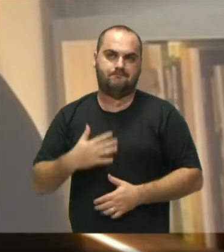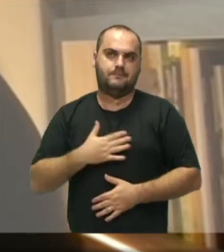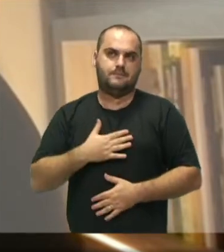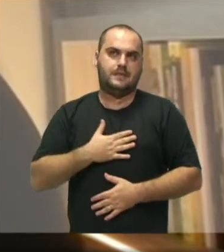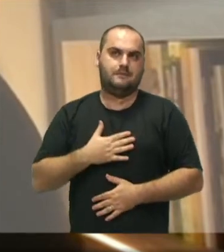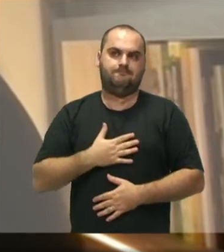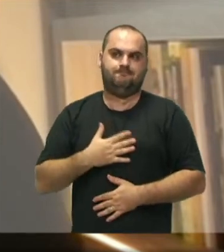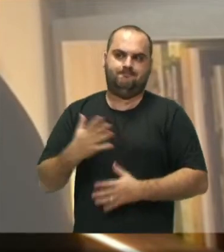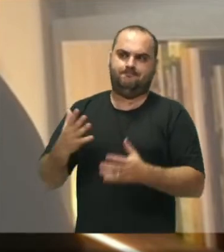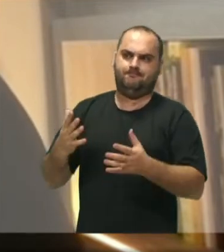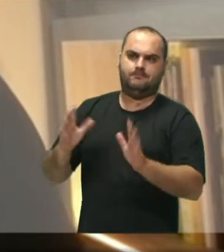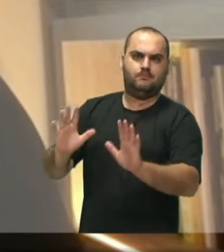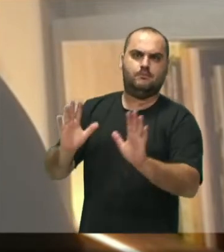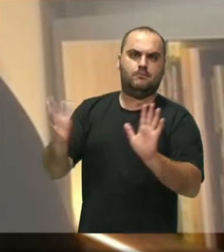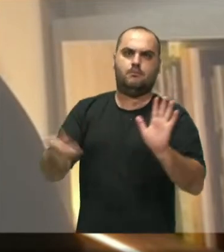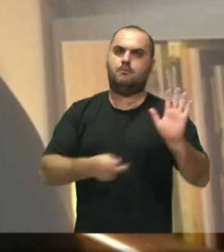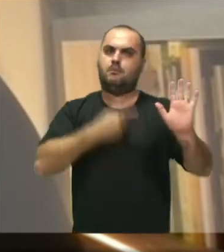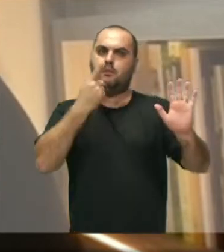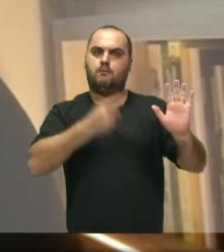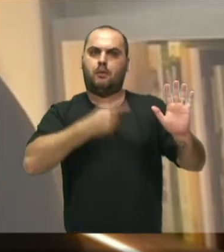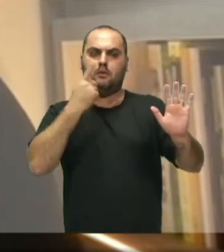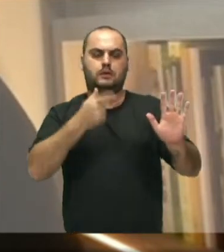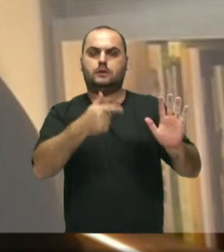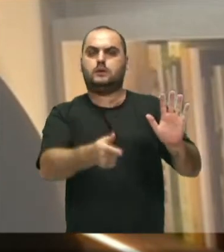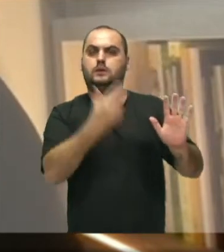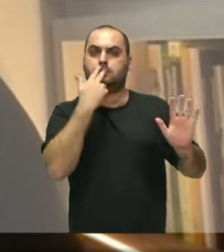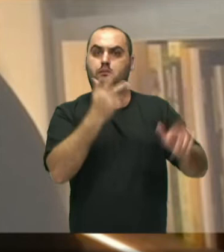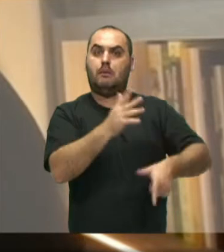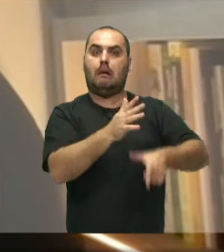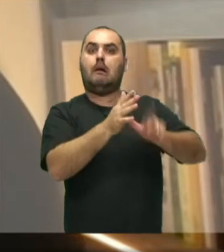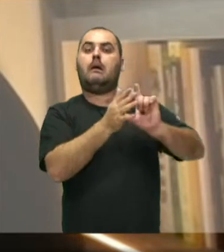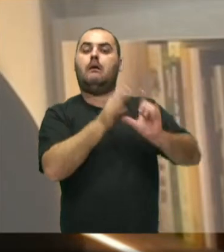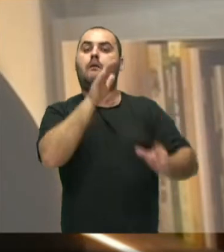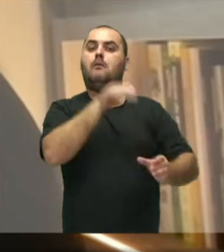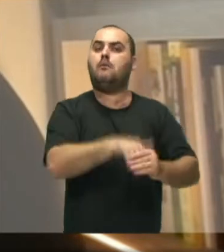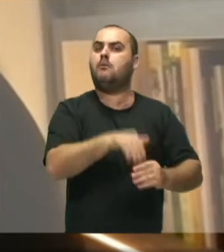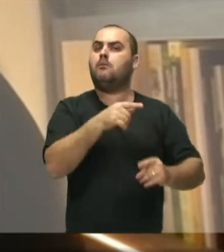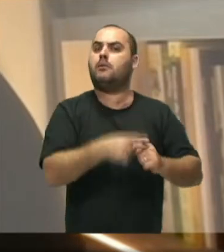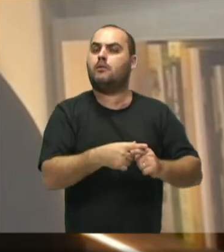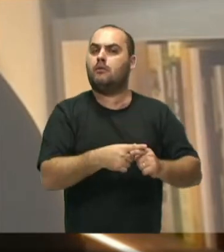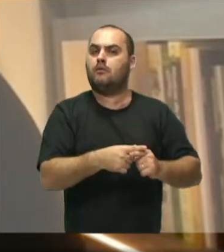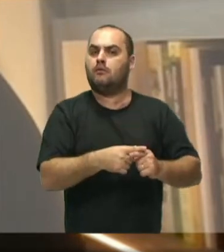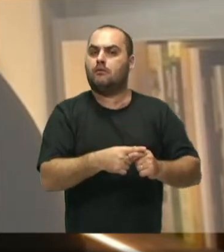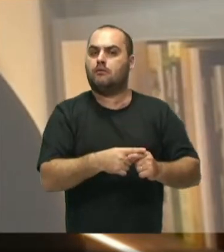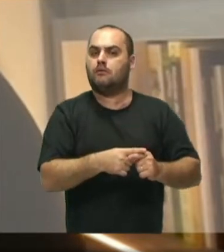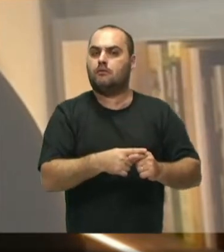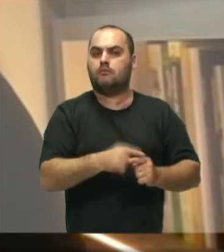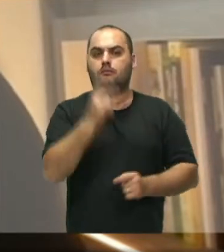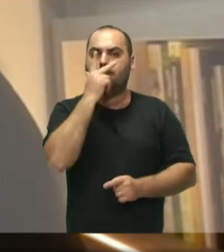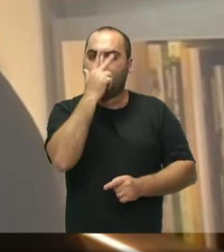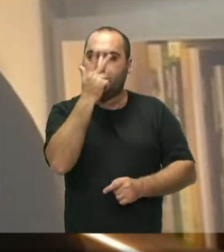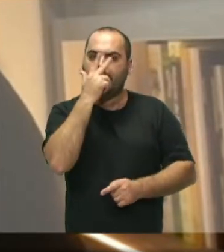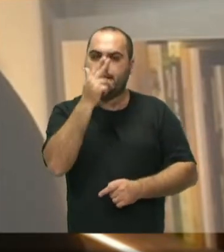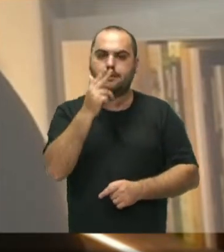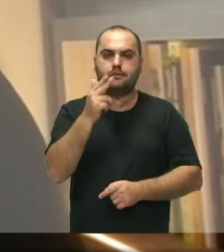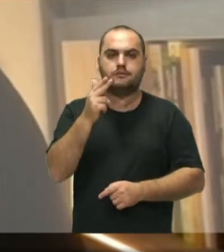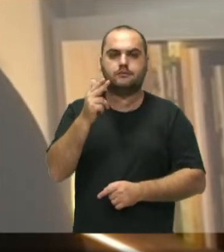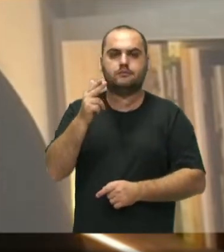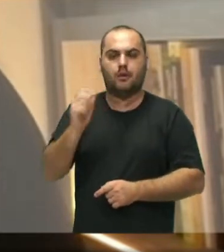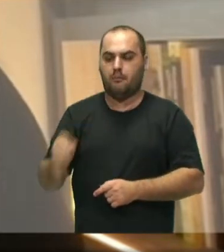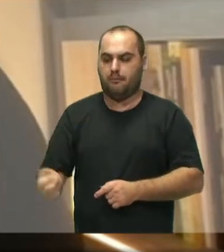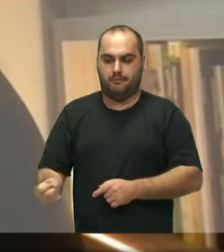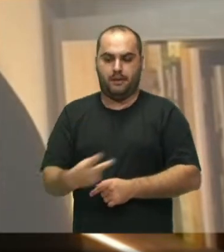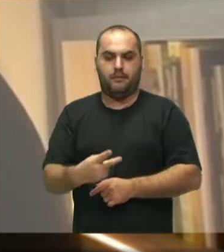nenhuma maneira apresentar uma proposta como essa antes da eleição até para não soar como uma bandeira